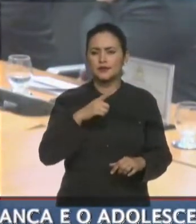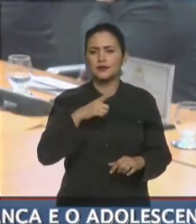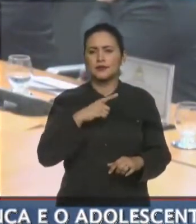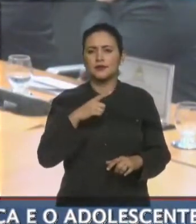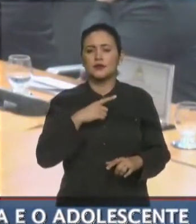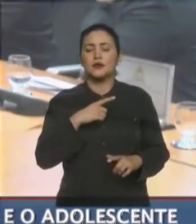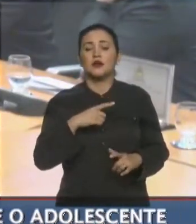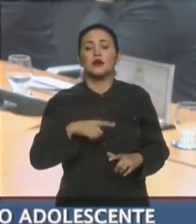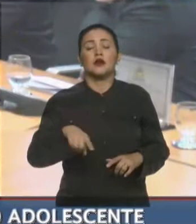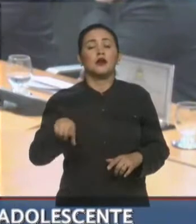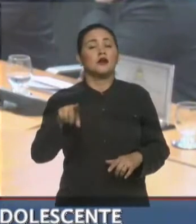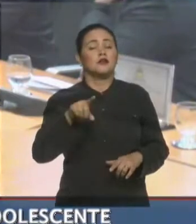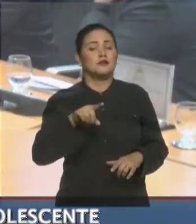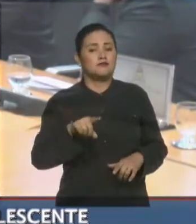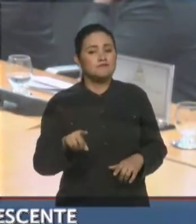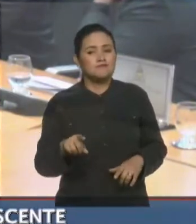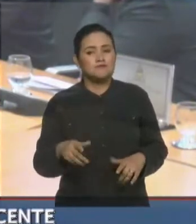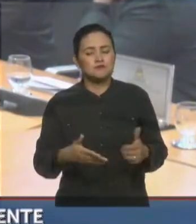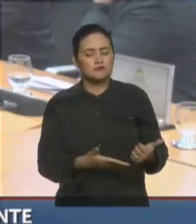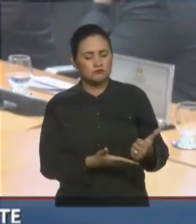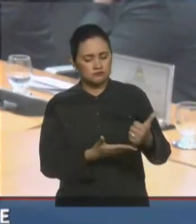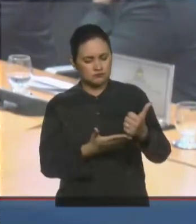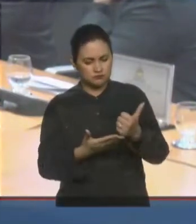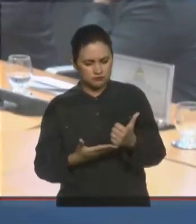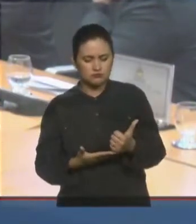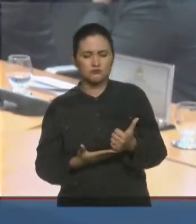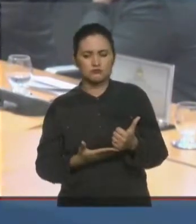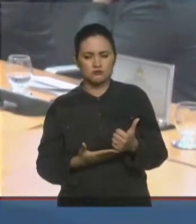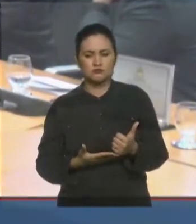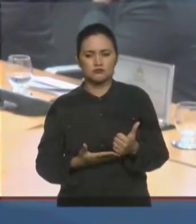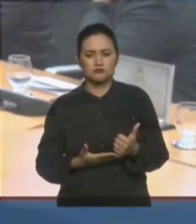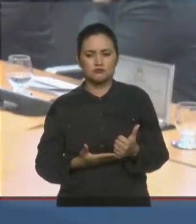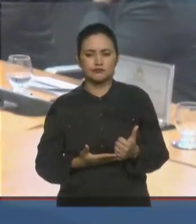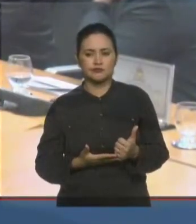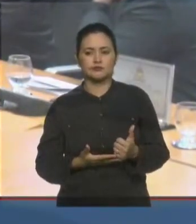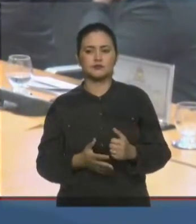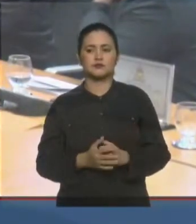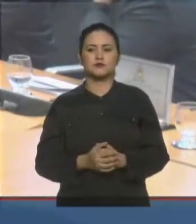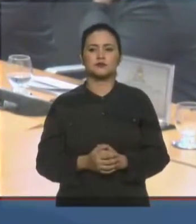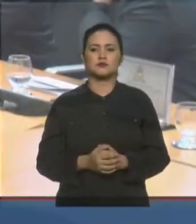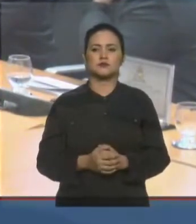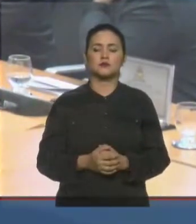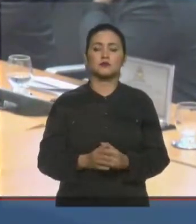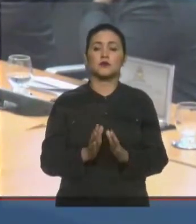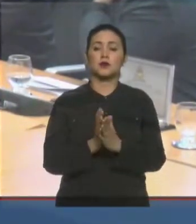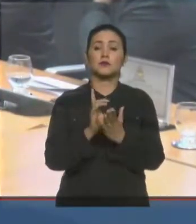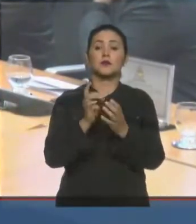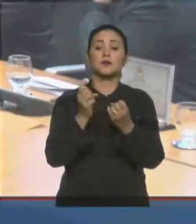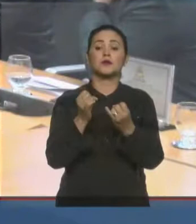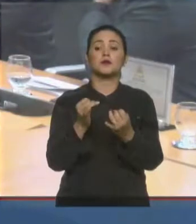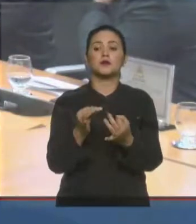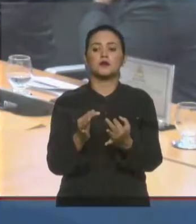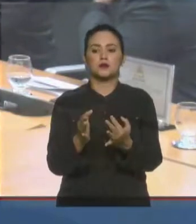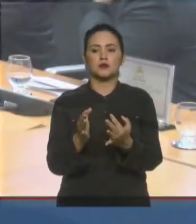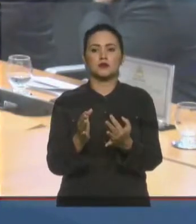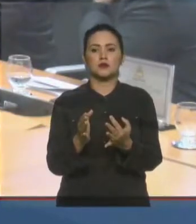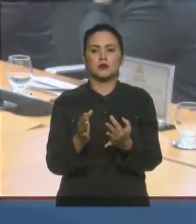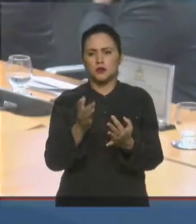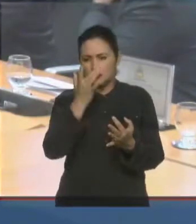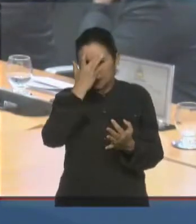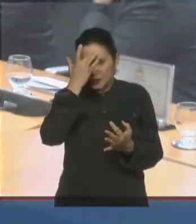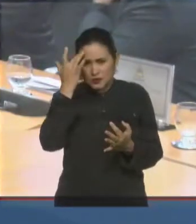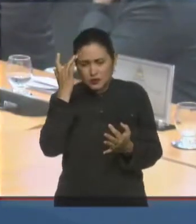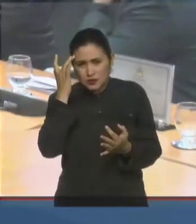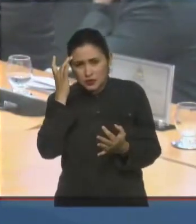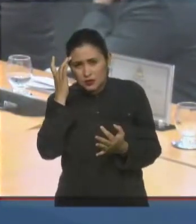também, que é a hora que a gente precisa se fortalecer materialmente. Está dito na Bíblia, nem só de pão viverá o homem. Isso